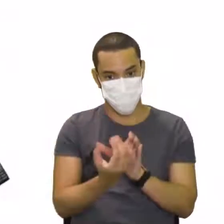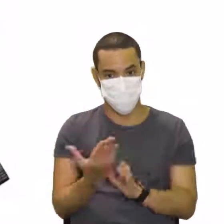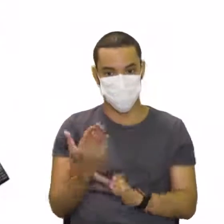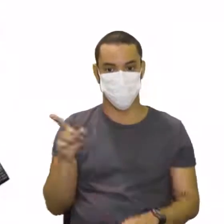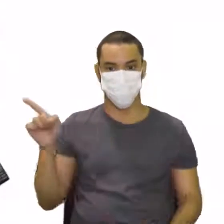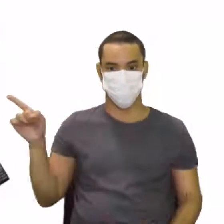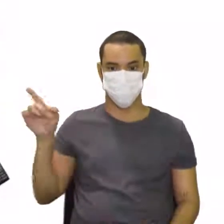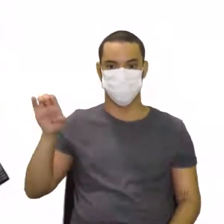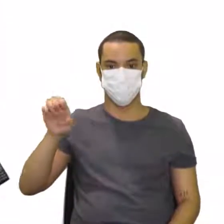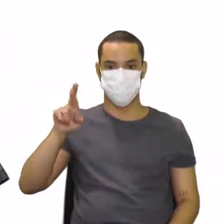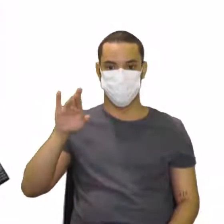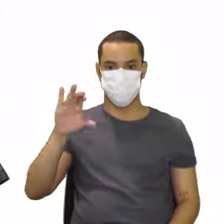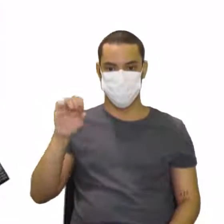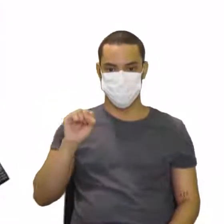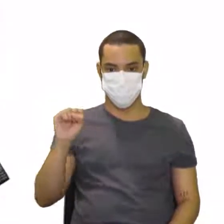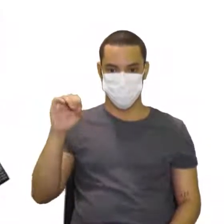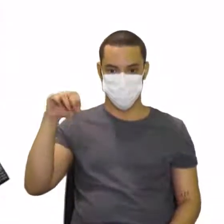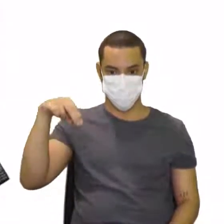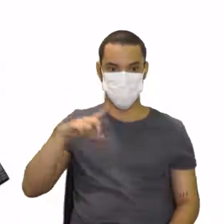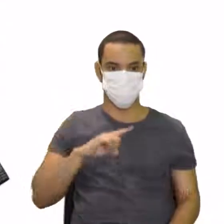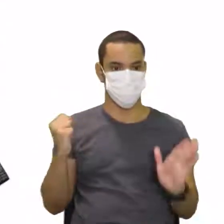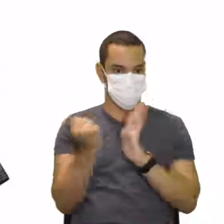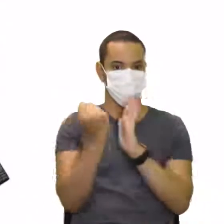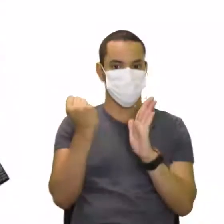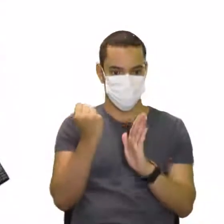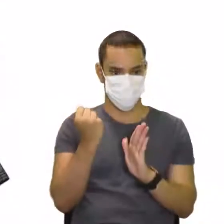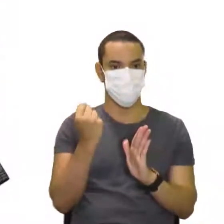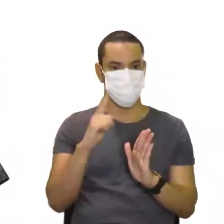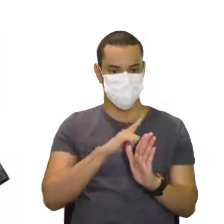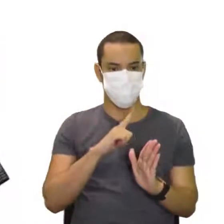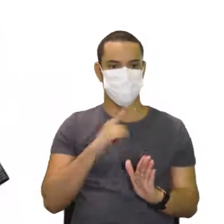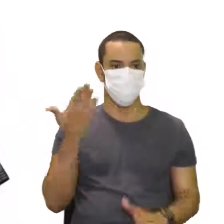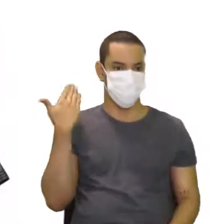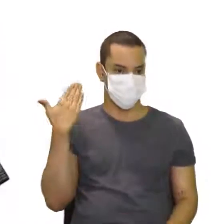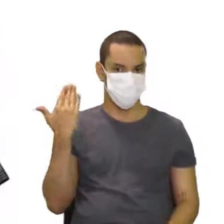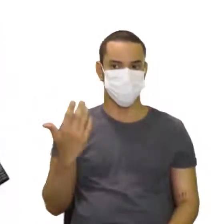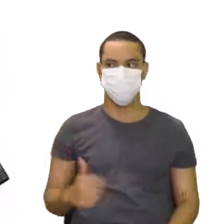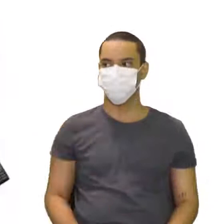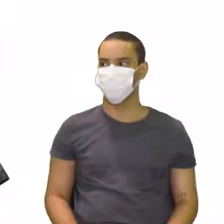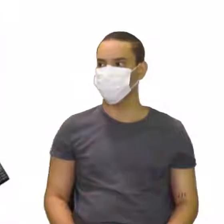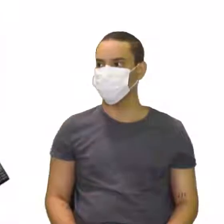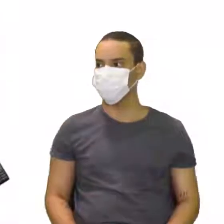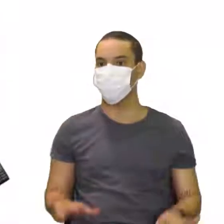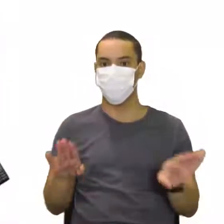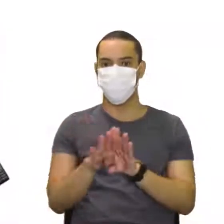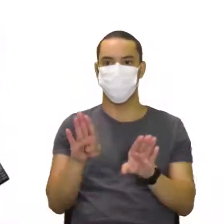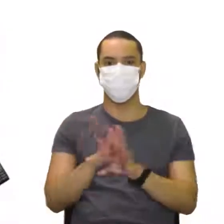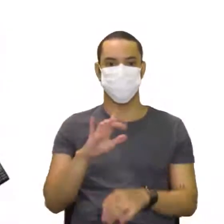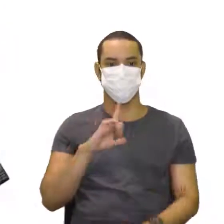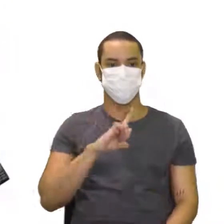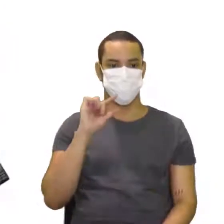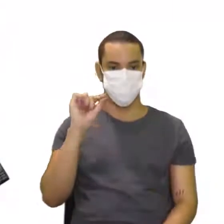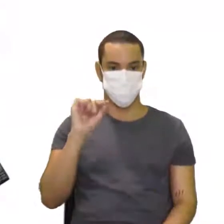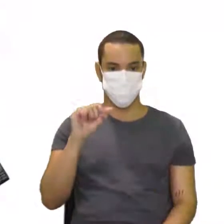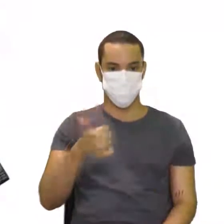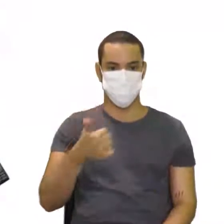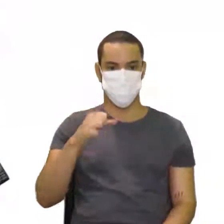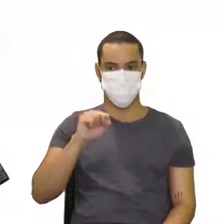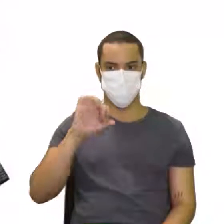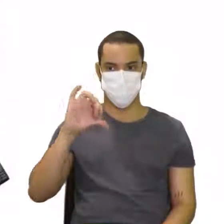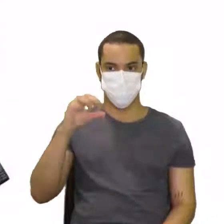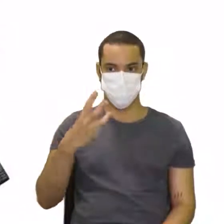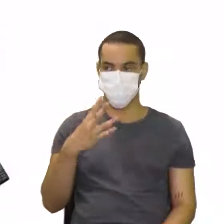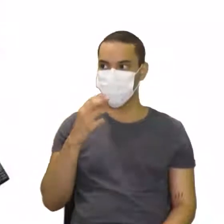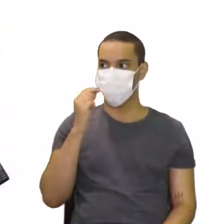Ericsson, tinha até a marca de telefone, né, Ericsson aqui, ó, ok, a gente tem aqui